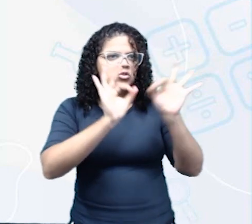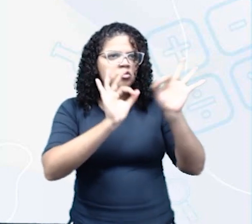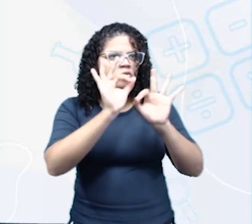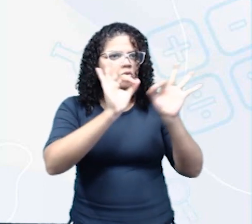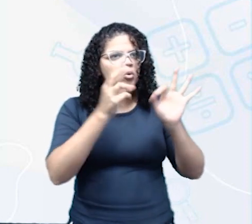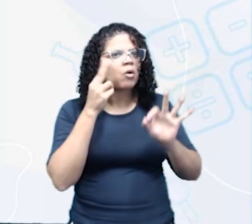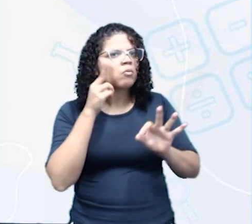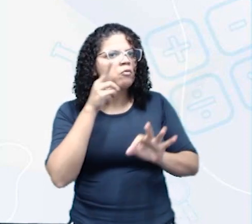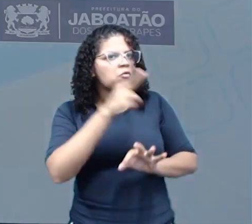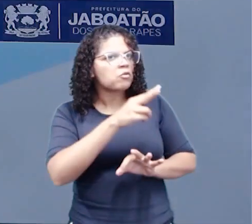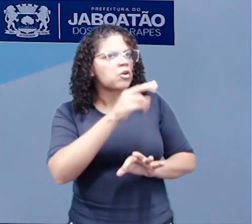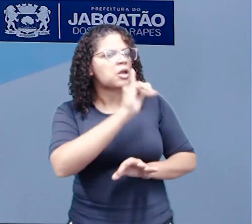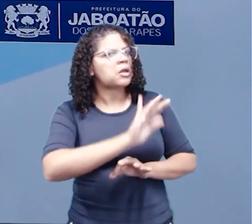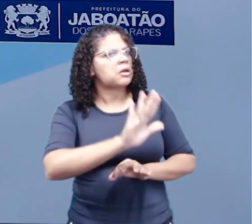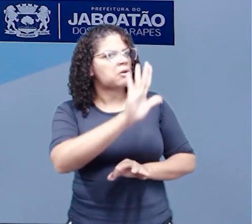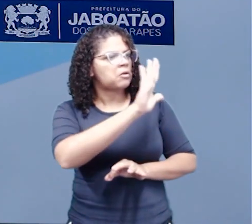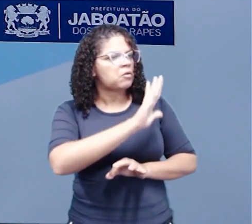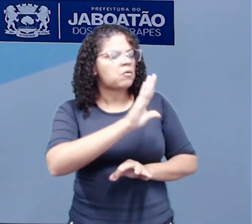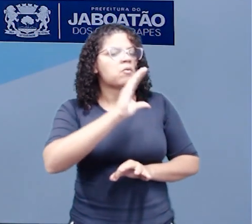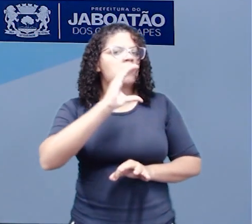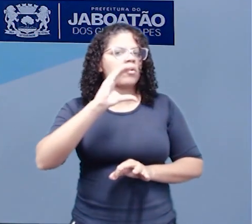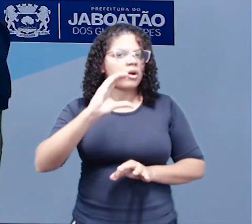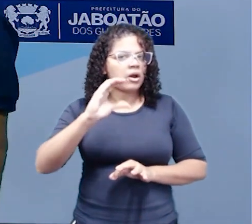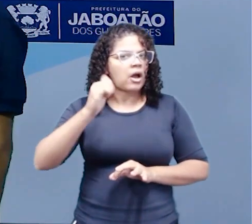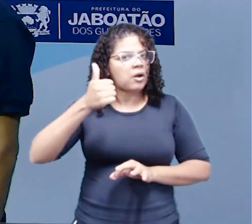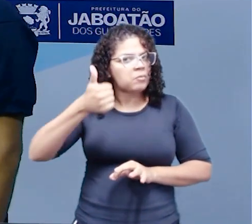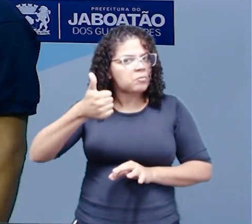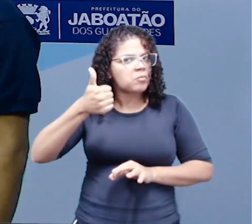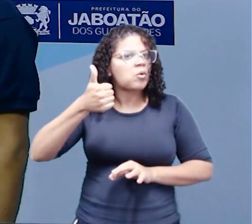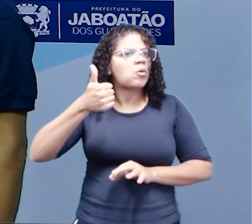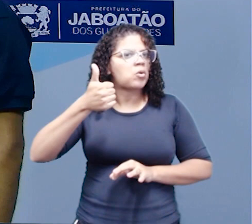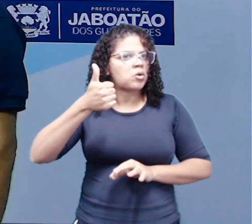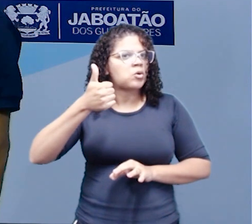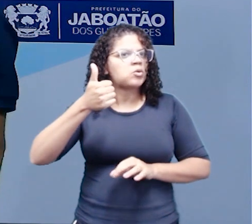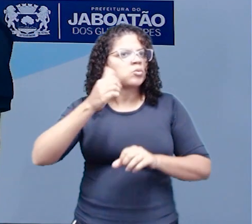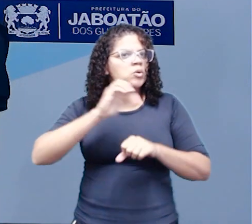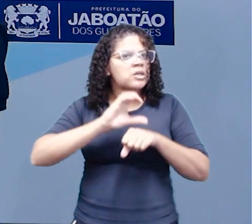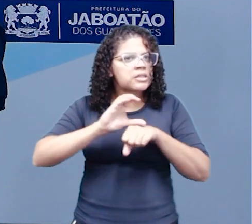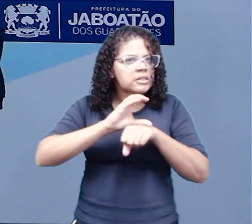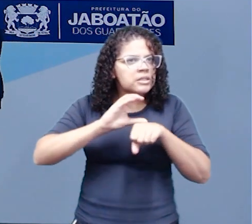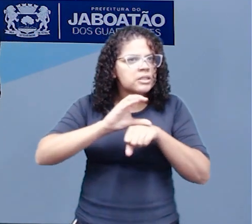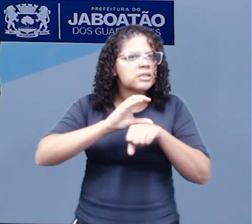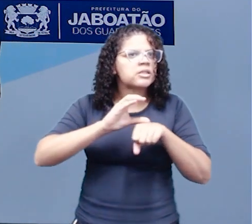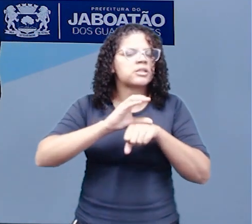A gente sabe que o carbono é a bolinha cinza e o hidrogênio é a bolinha branca.